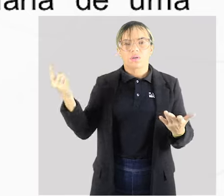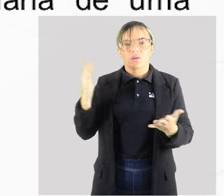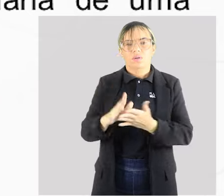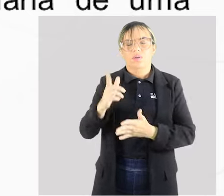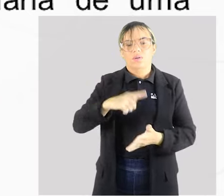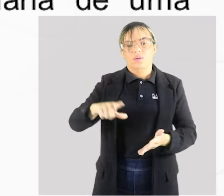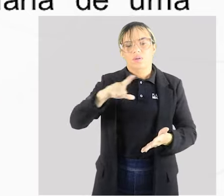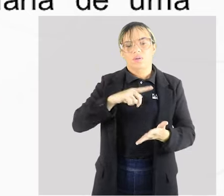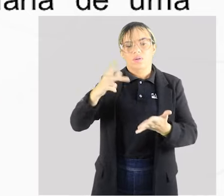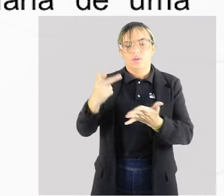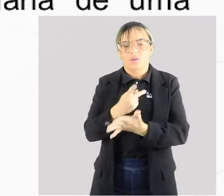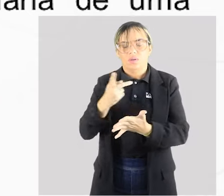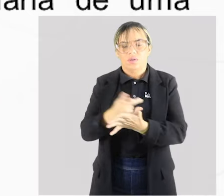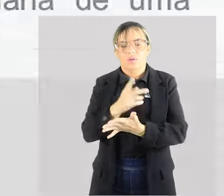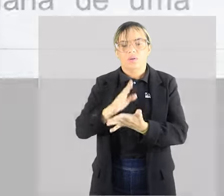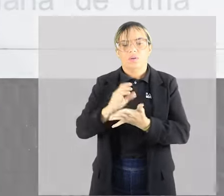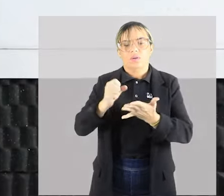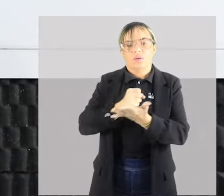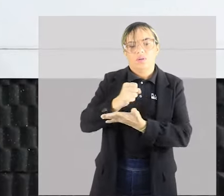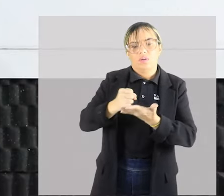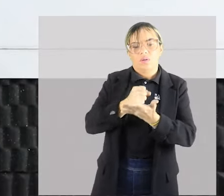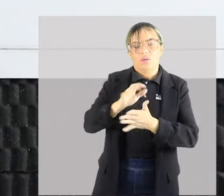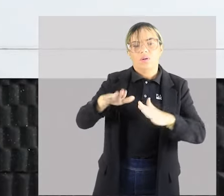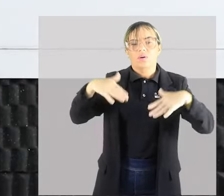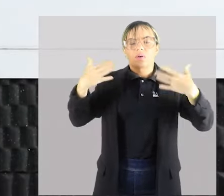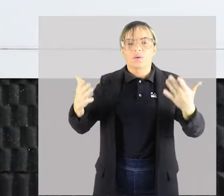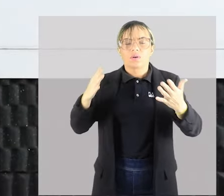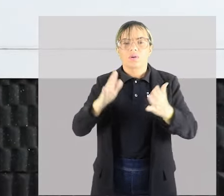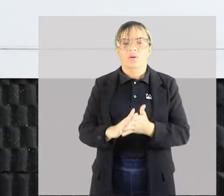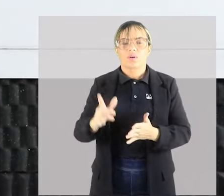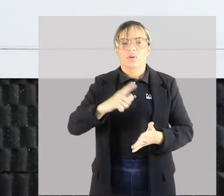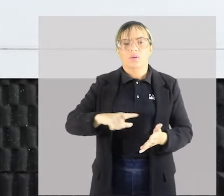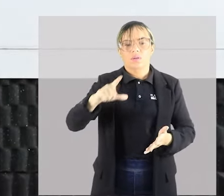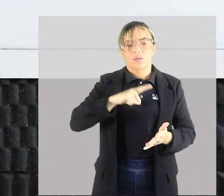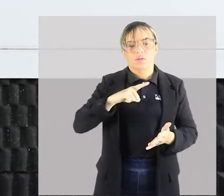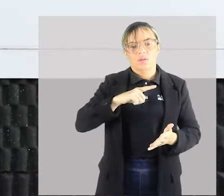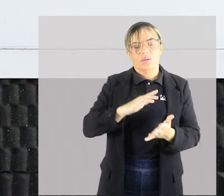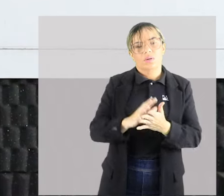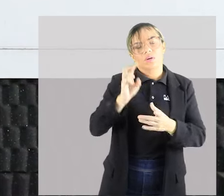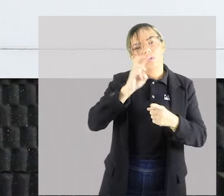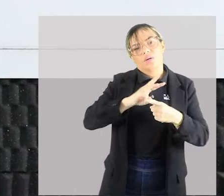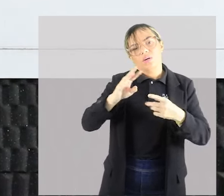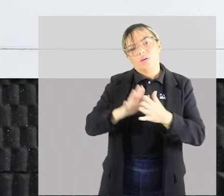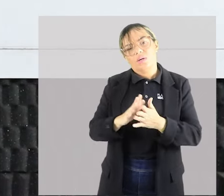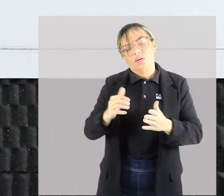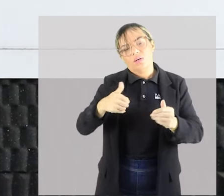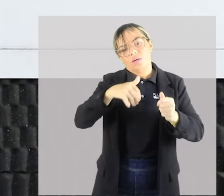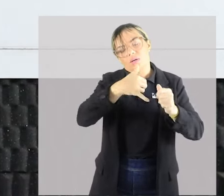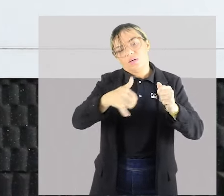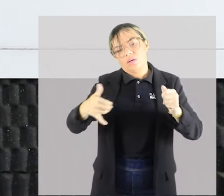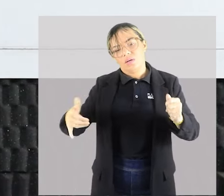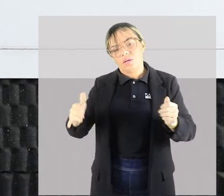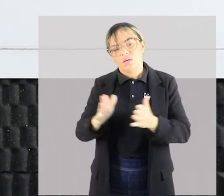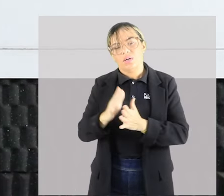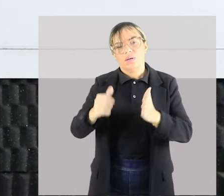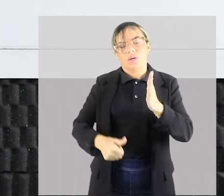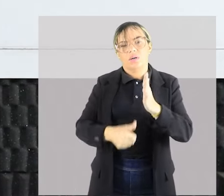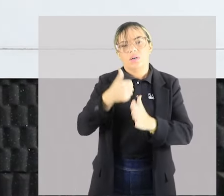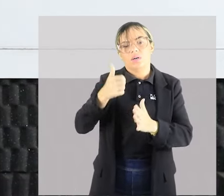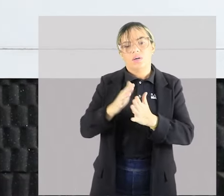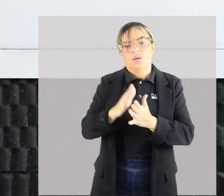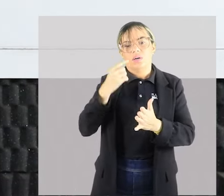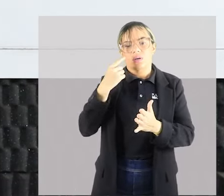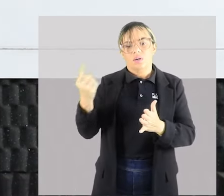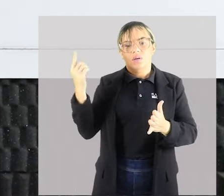gente tem um erro né bem básico que é o quê quando a gente tem uma sequência de aminoácidos é a primeira